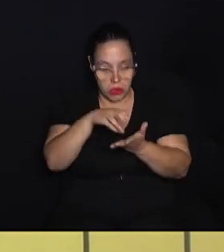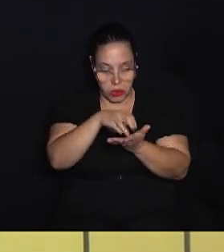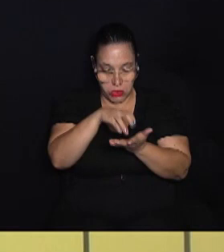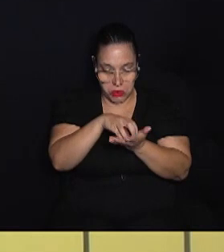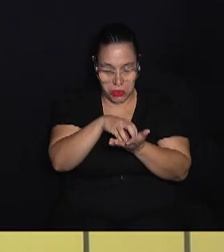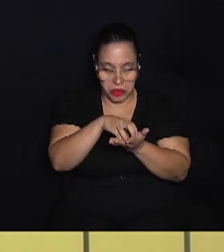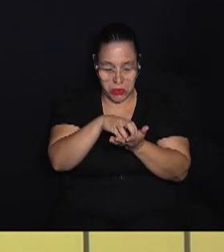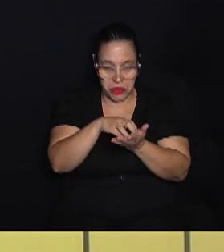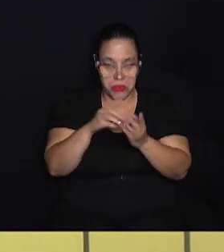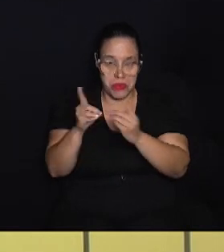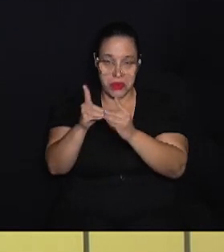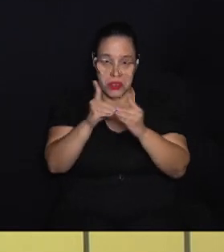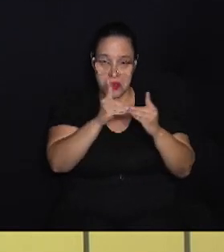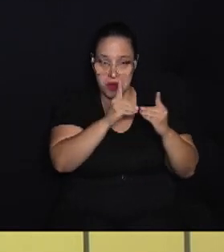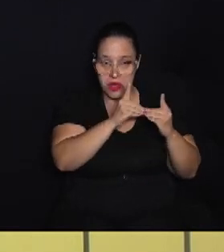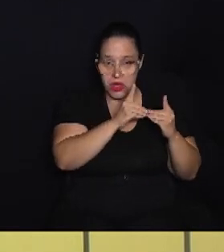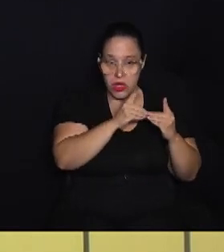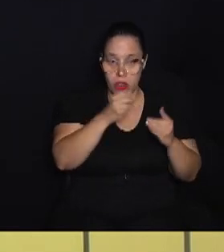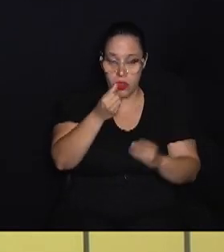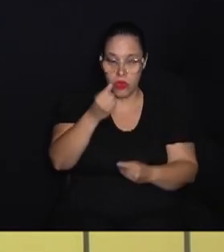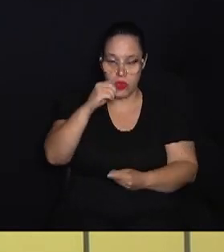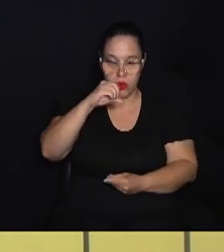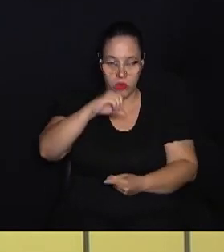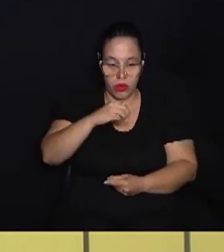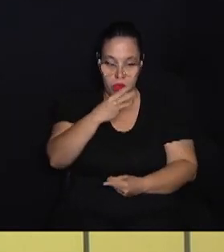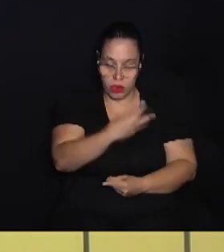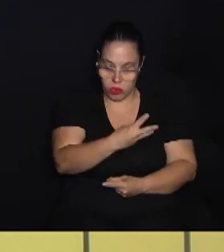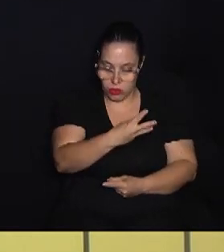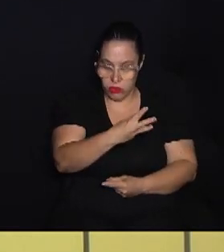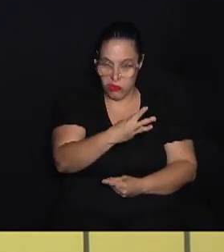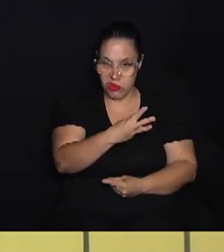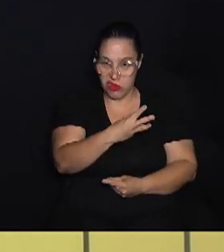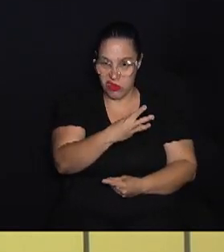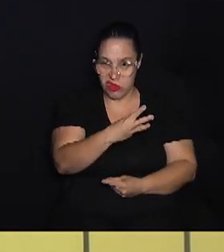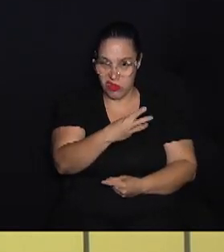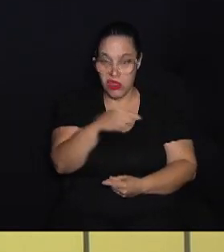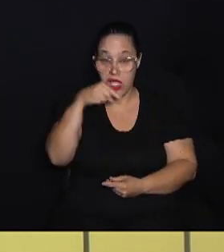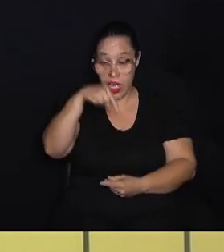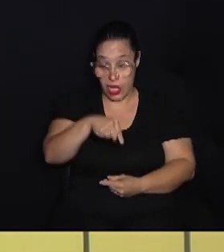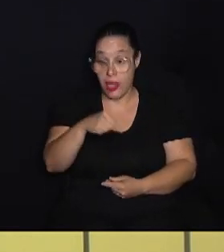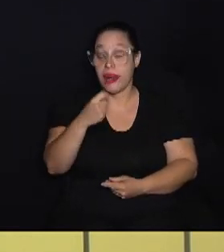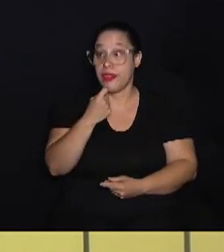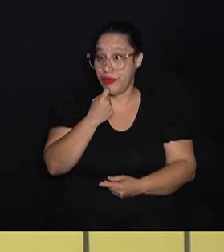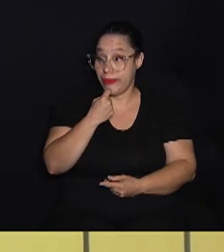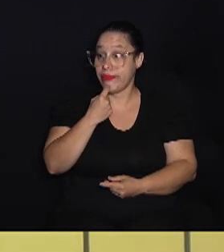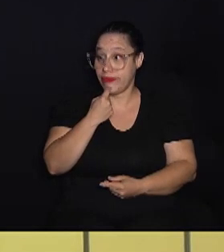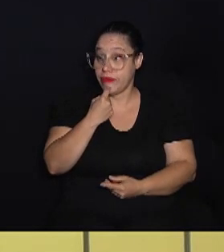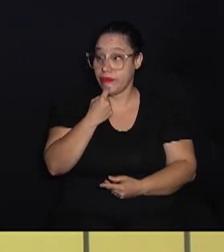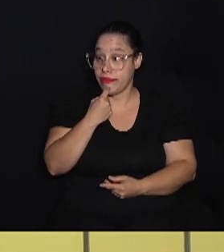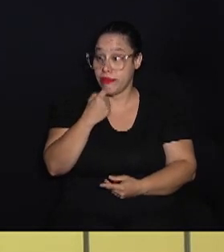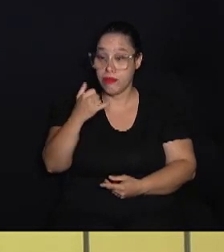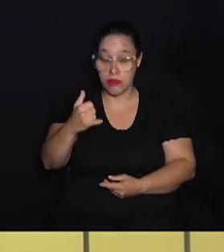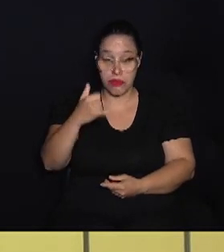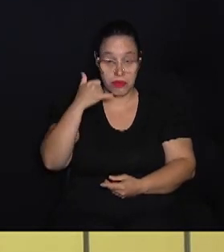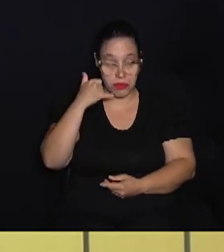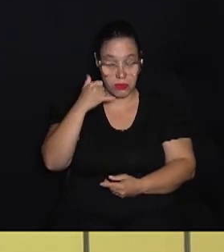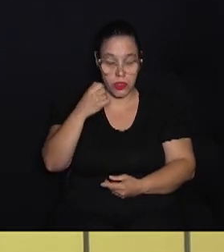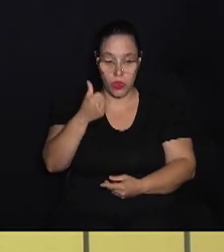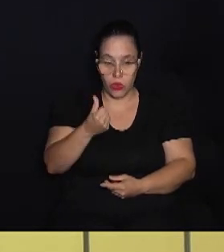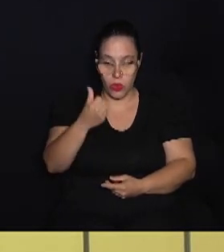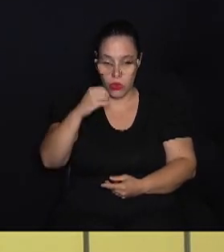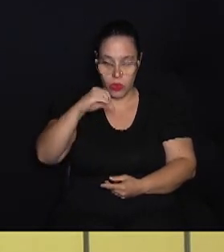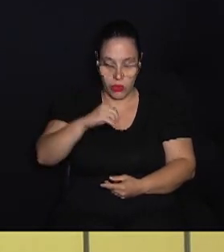entra o atendimento, todo o atendimento 193, inclusive de 1/4 do estado, é aqui em Campinas, que é atendido através do